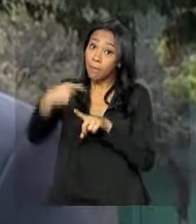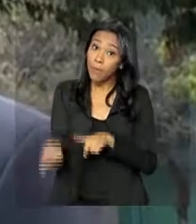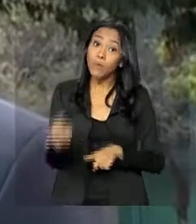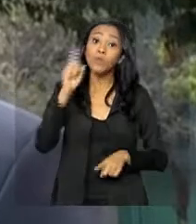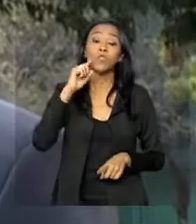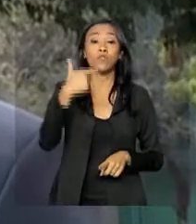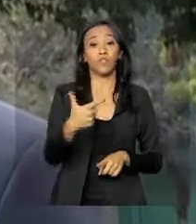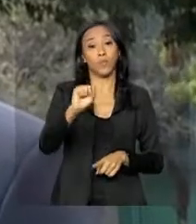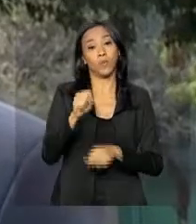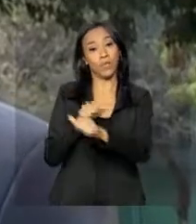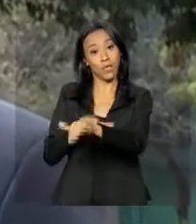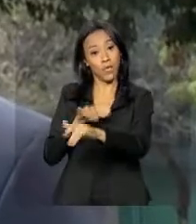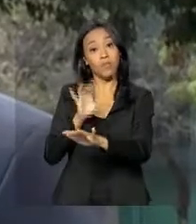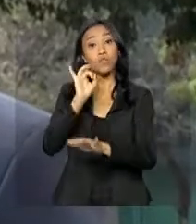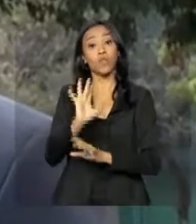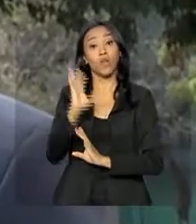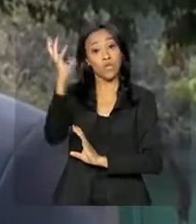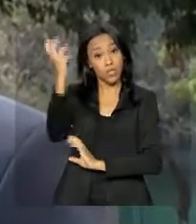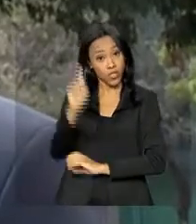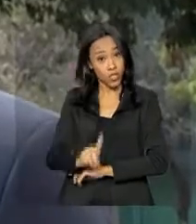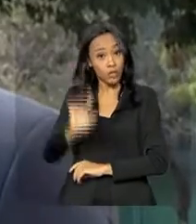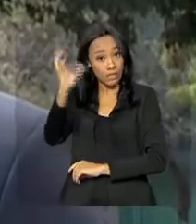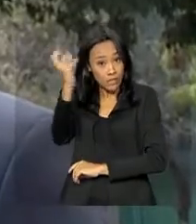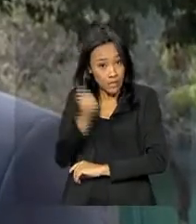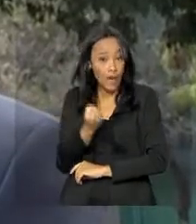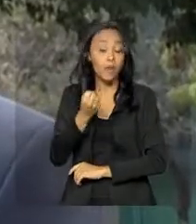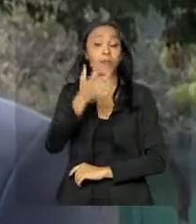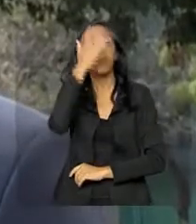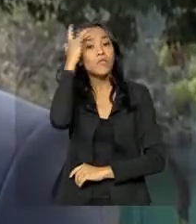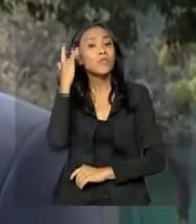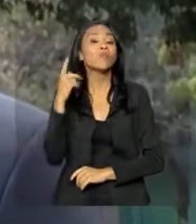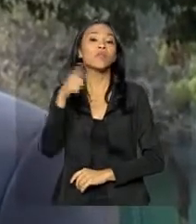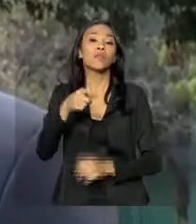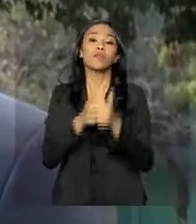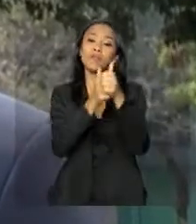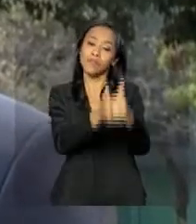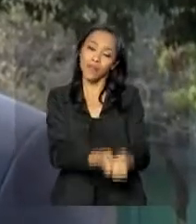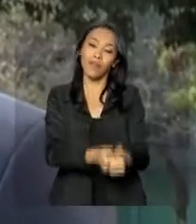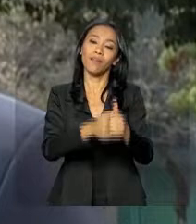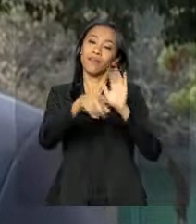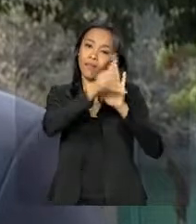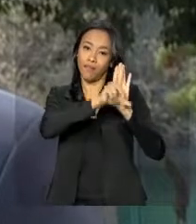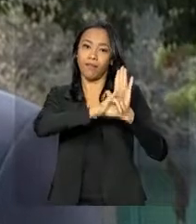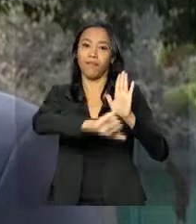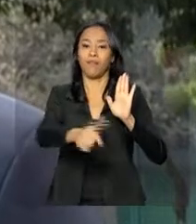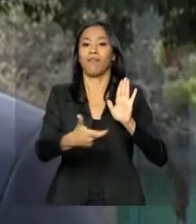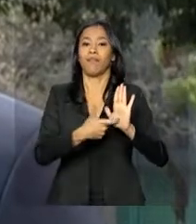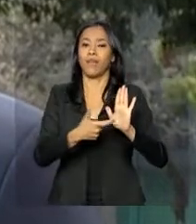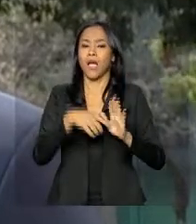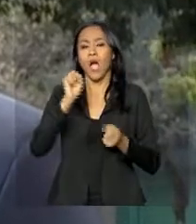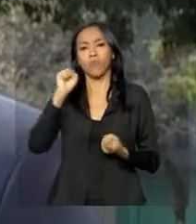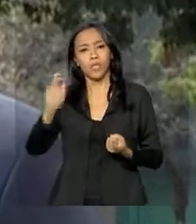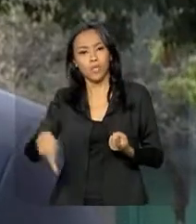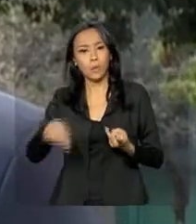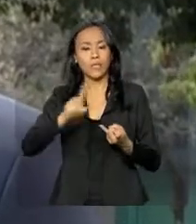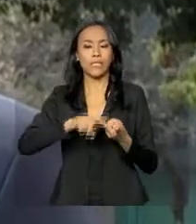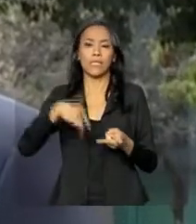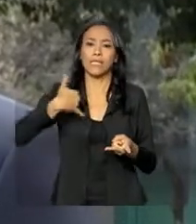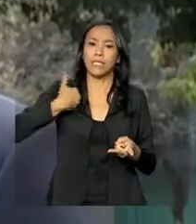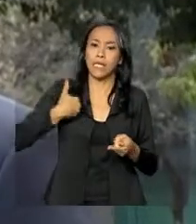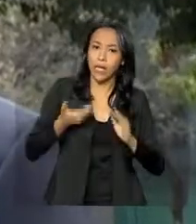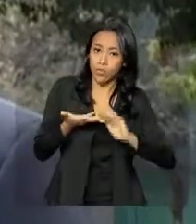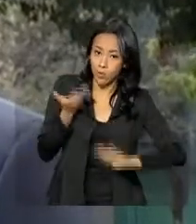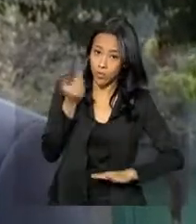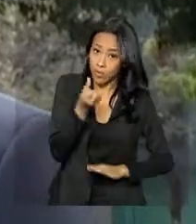só podem ser realizados os saques para aquelas pessoas que se encontram nas situações tradicionais, ou seja, aposentadoria, idade superior